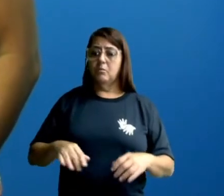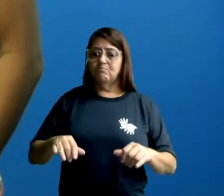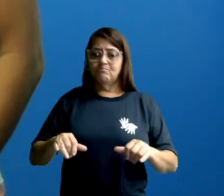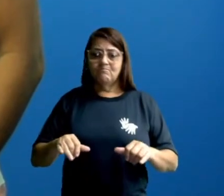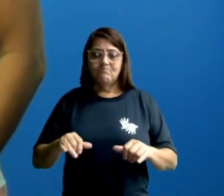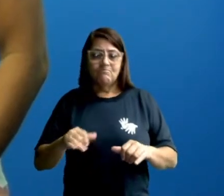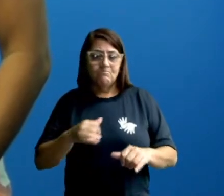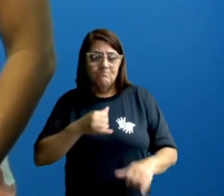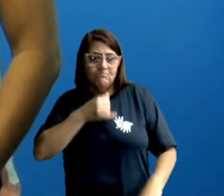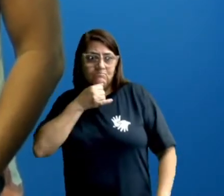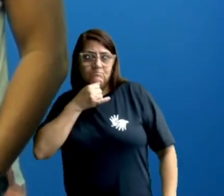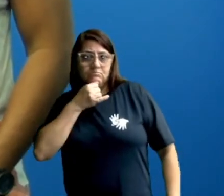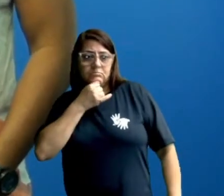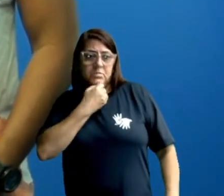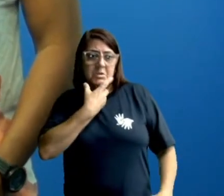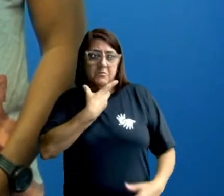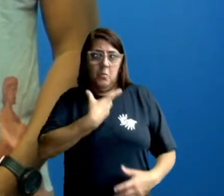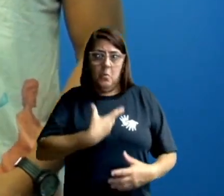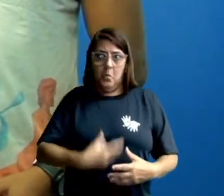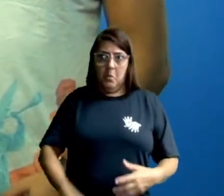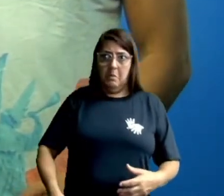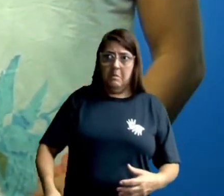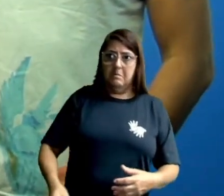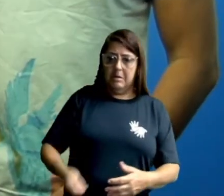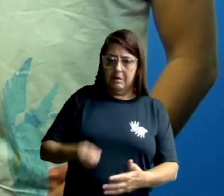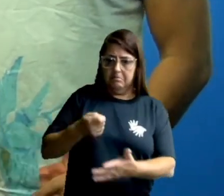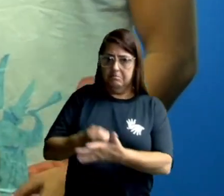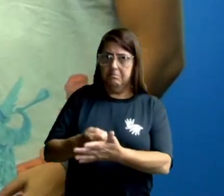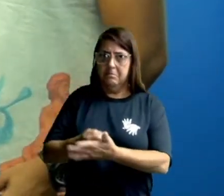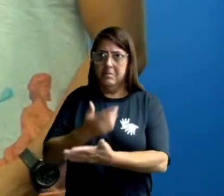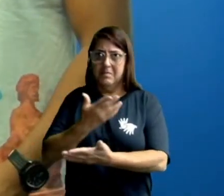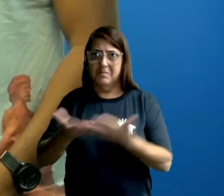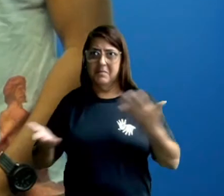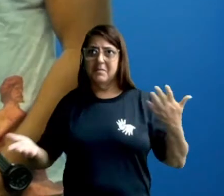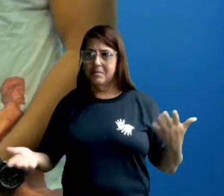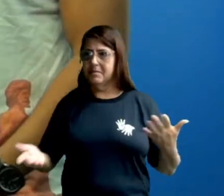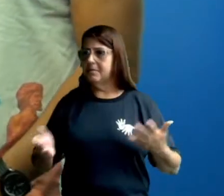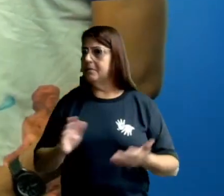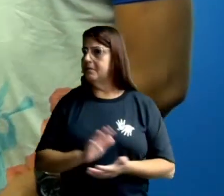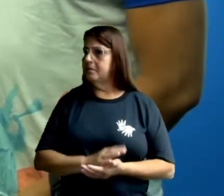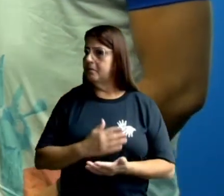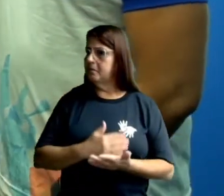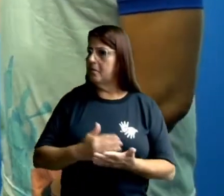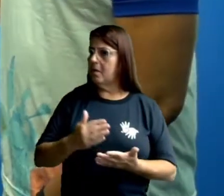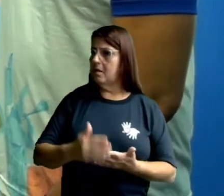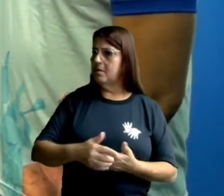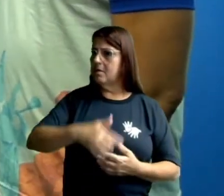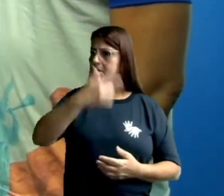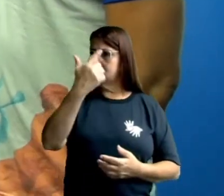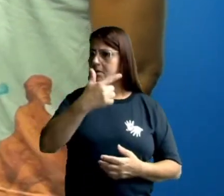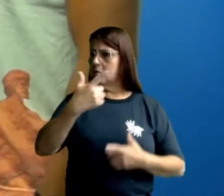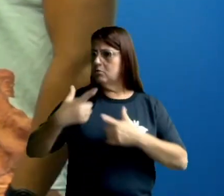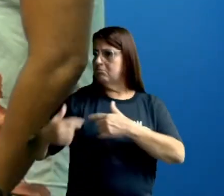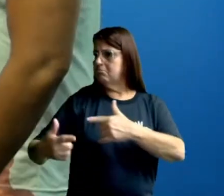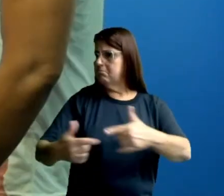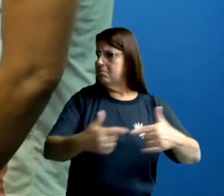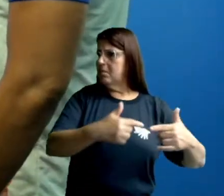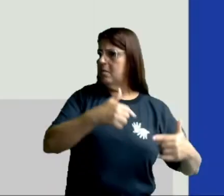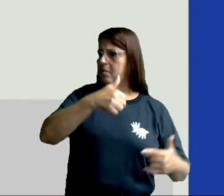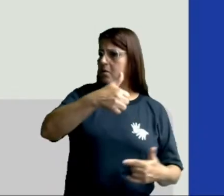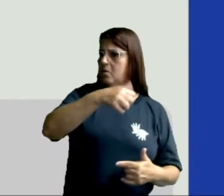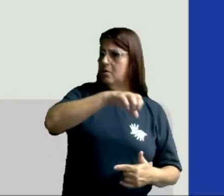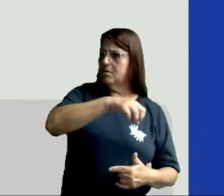os brancos teriam a superioridade nesses jogos. Continuando. A Segunda Guerra Mundial ela vai durar